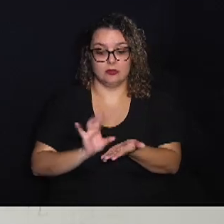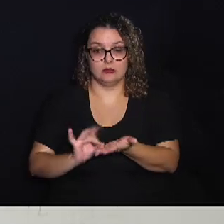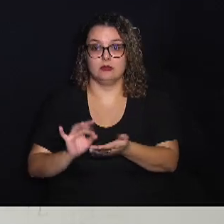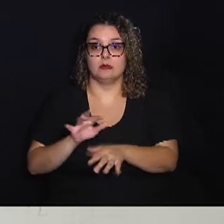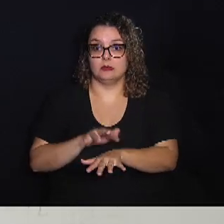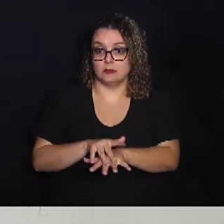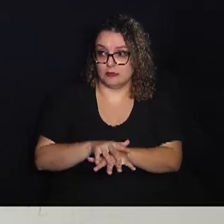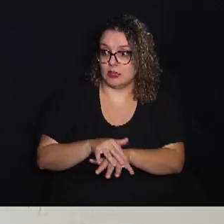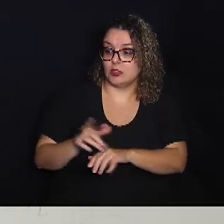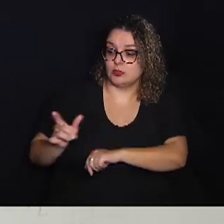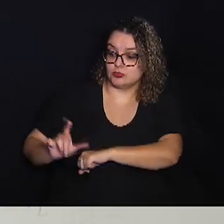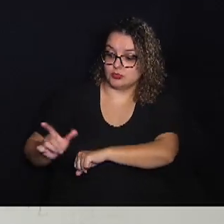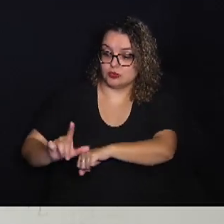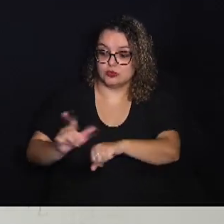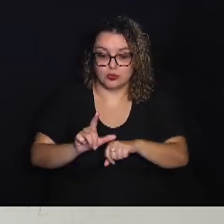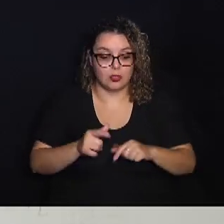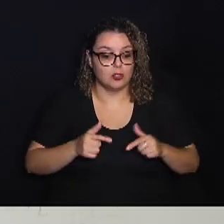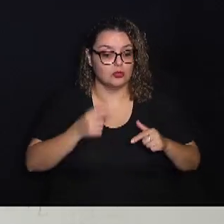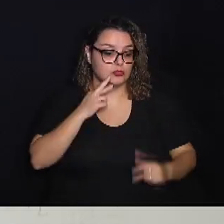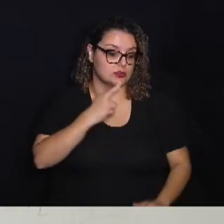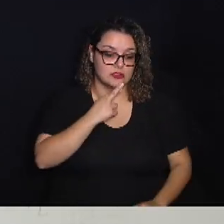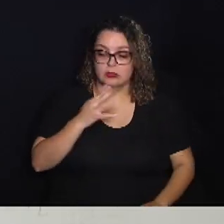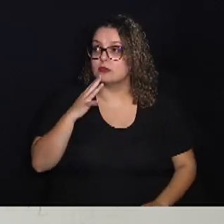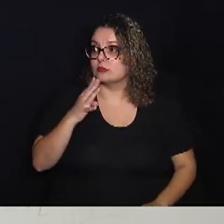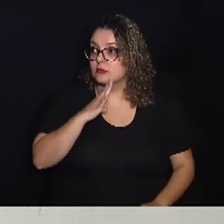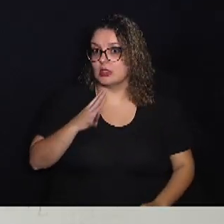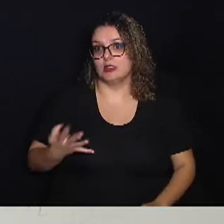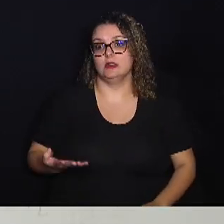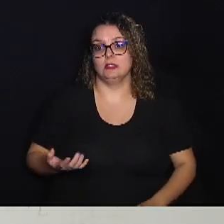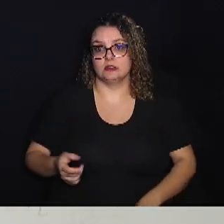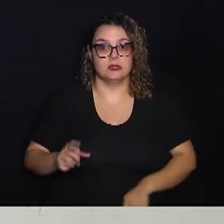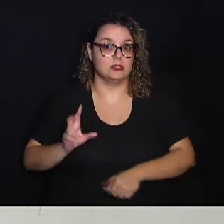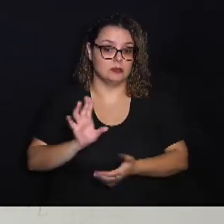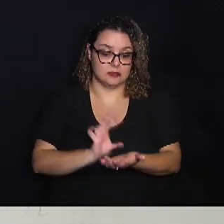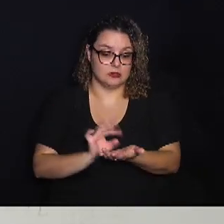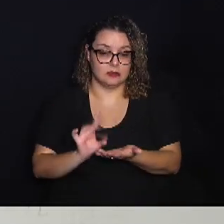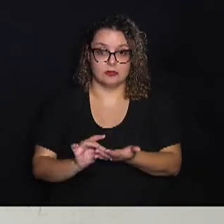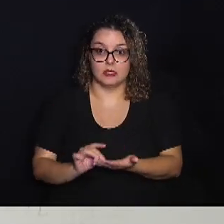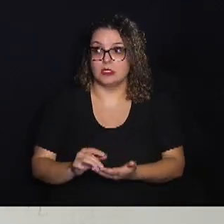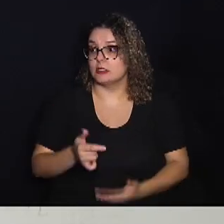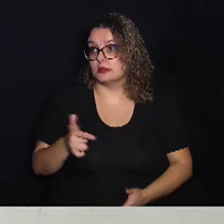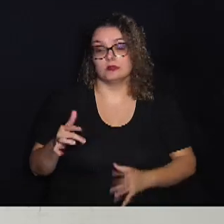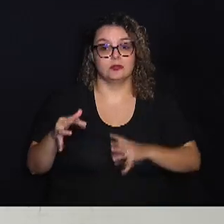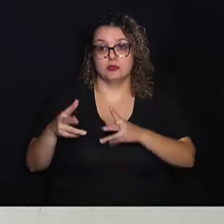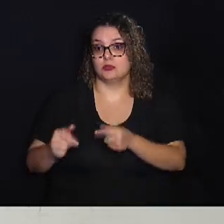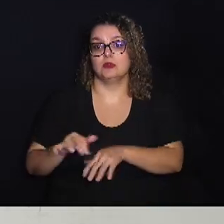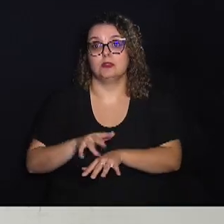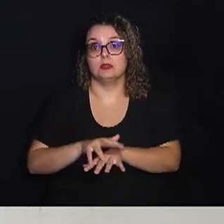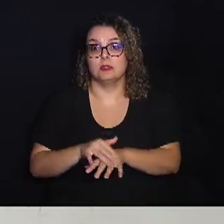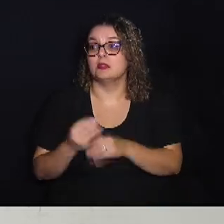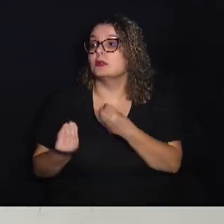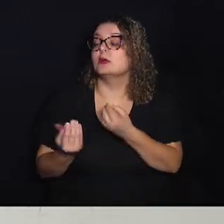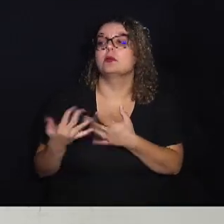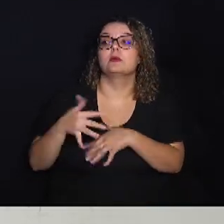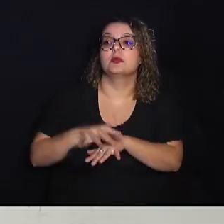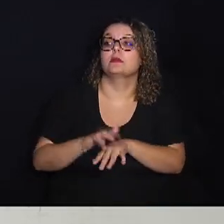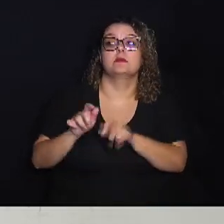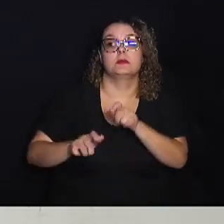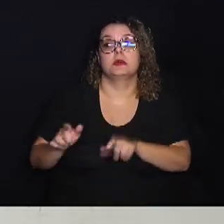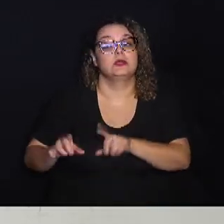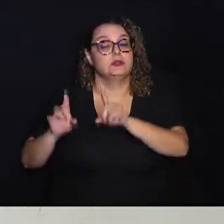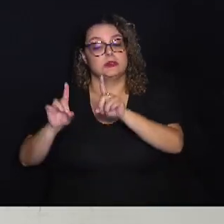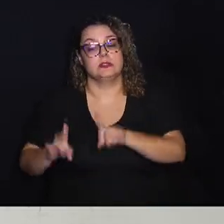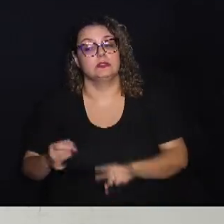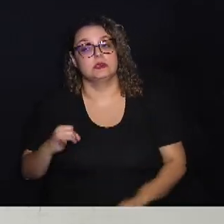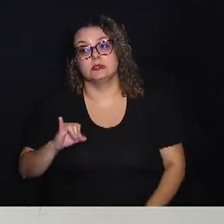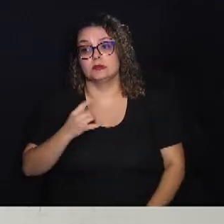os estabelecimentos têm que ter o cardápio em braille, e nem todo estabelecimento tem. Então, como que a gente está incluindo uma pessoa com deficiência se ela não pode